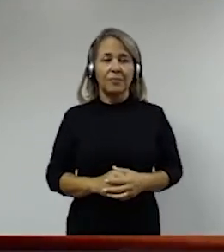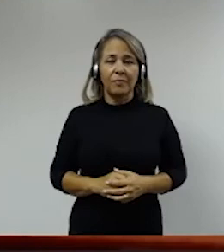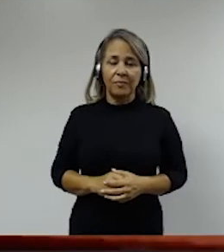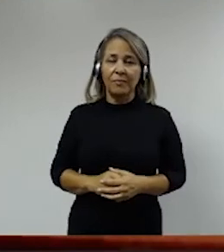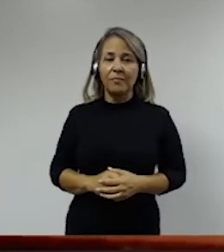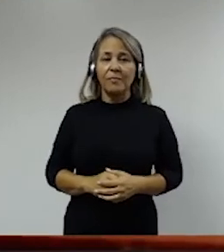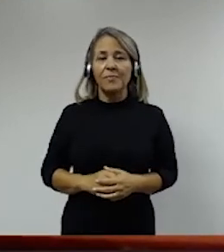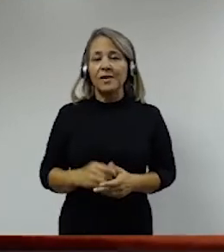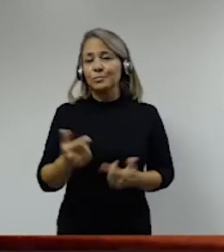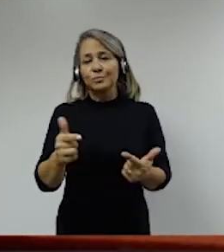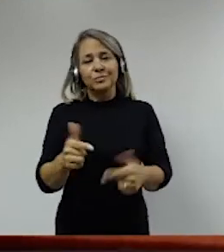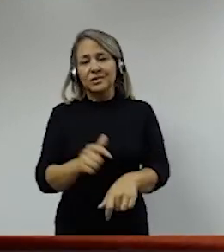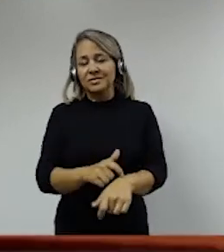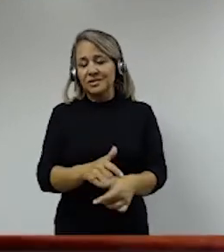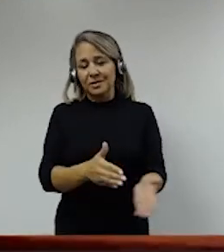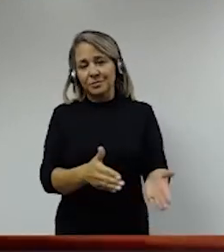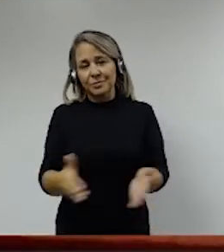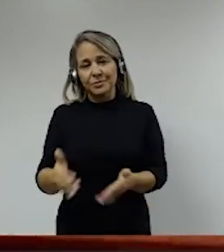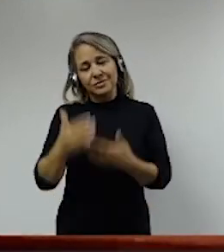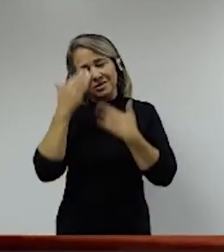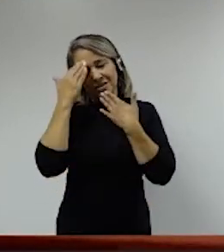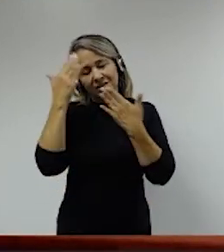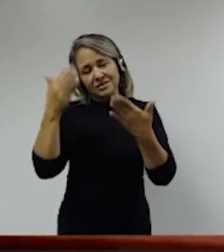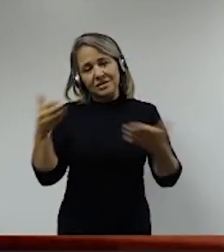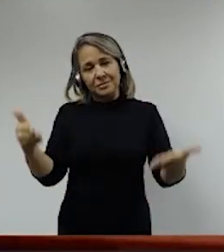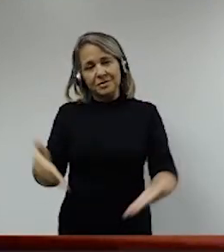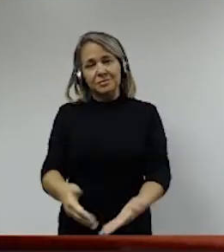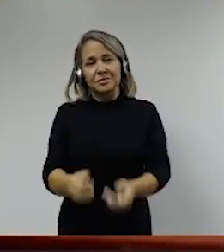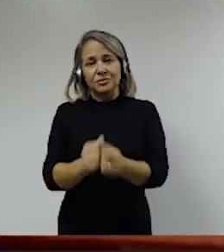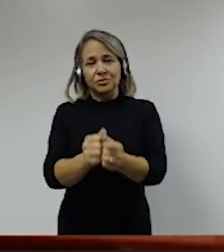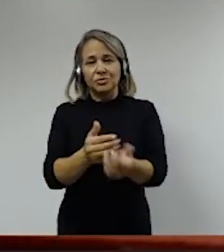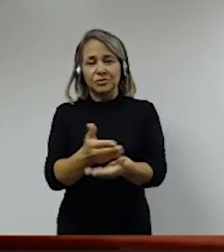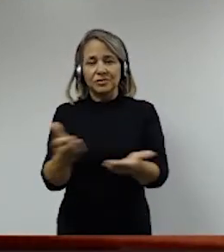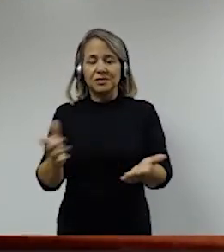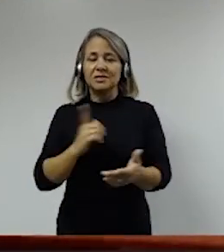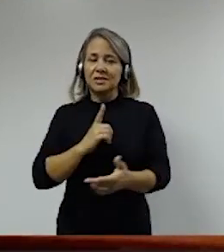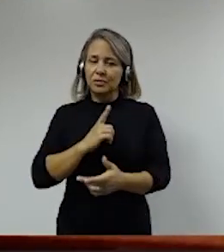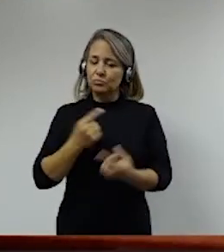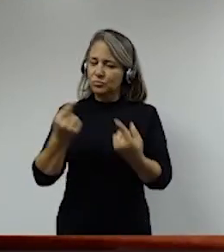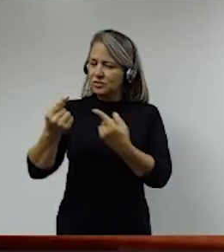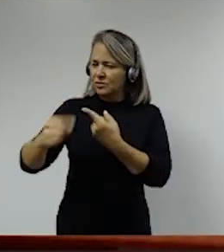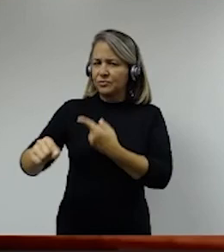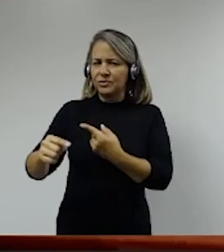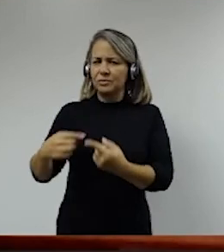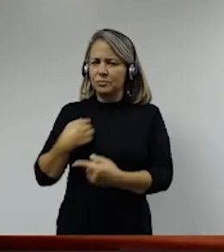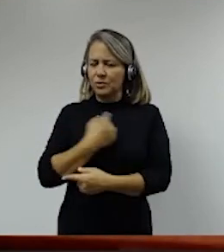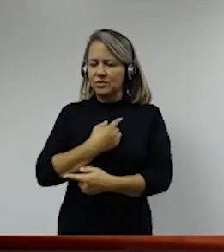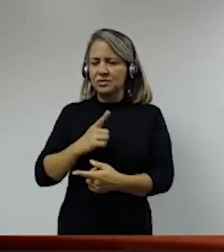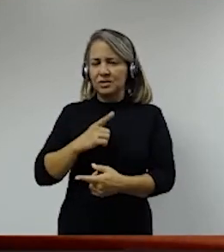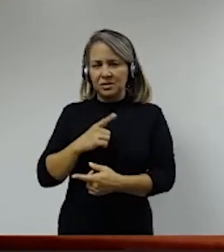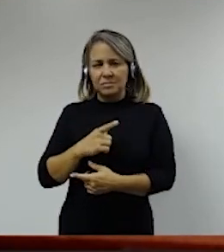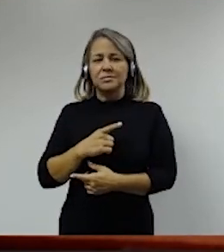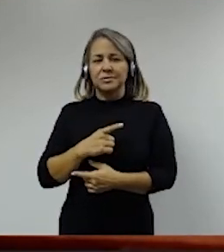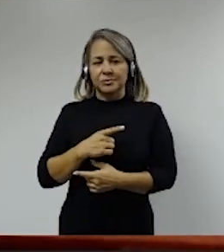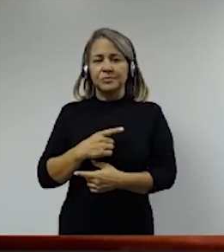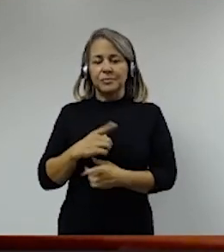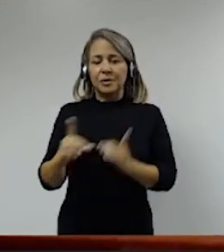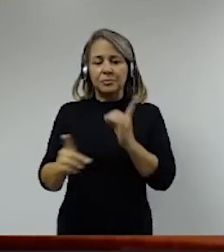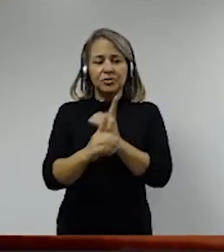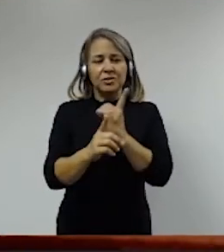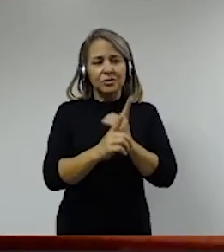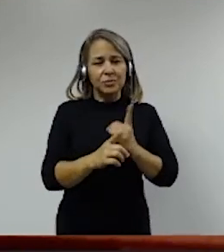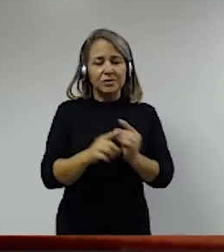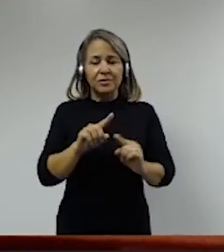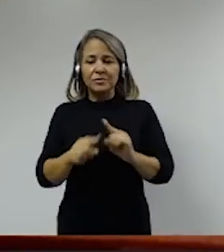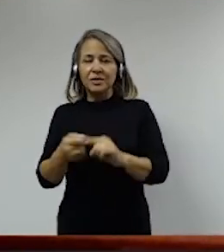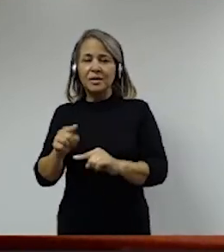enfim, eu queria agradecer ter participado de vocês. Acho que a gente tem um desafio muito grande, nós operadores do setor, de encontrar